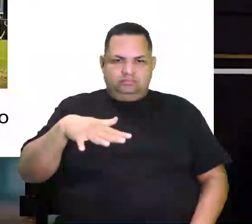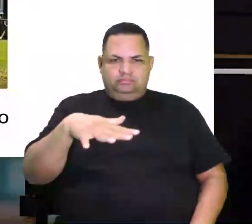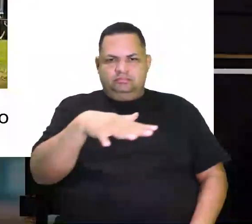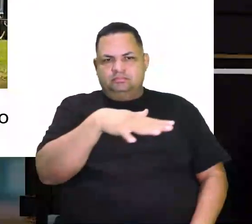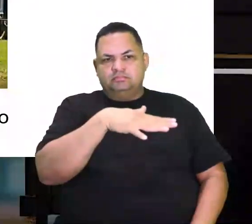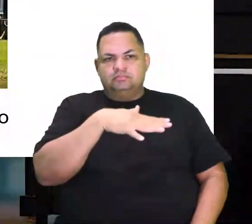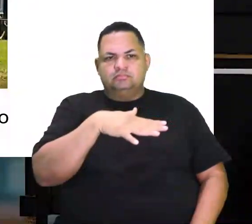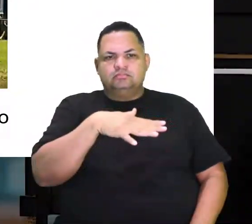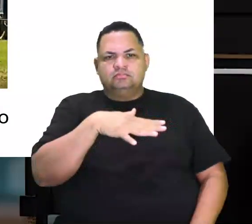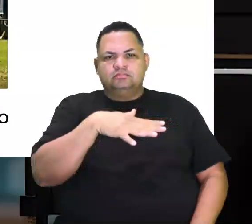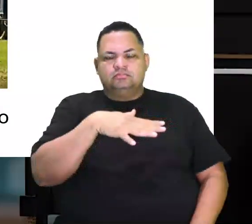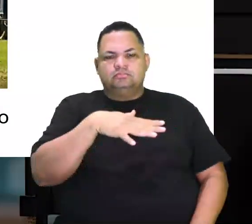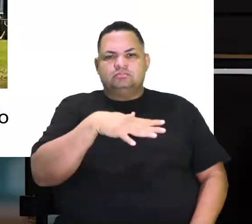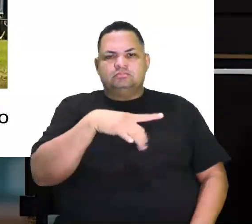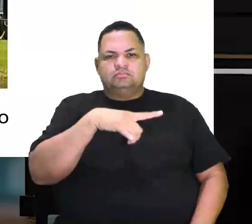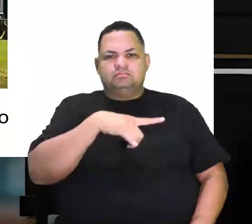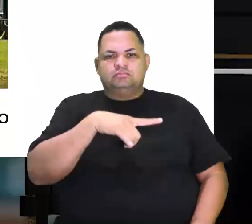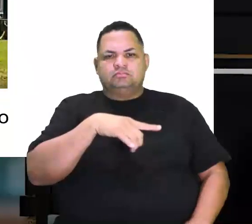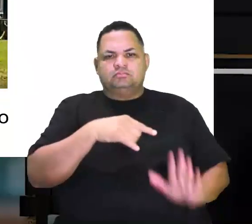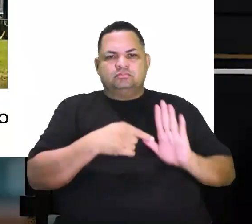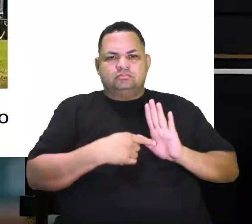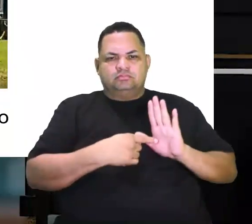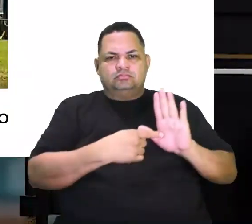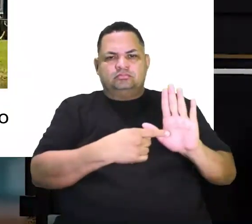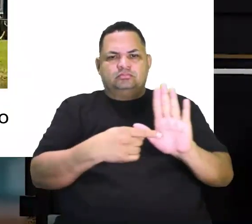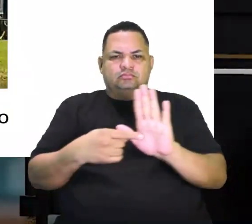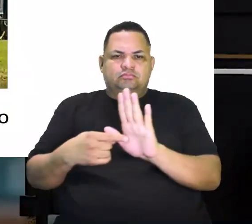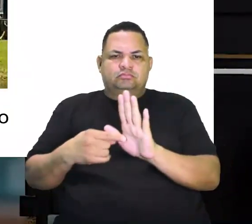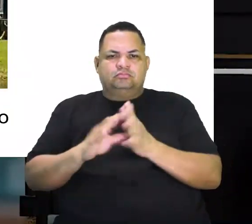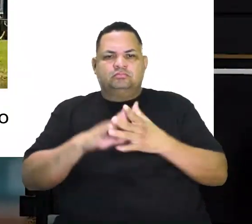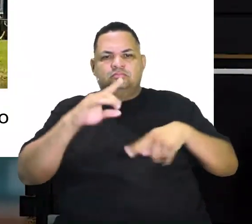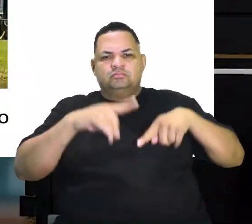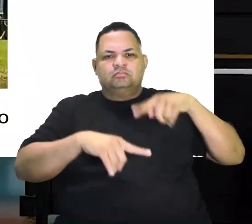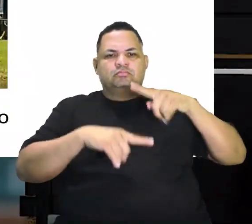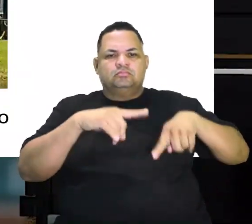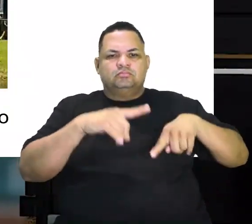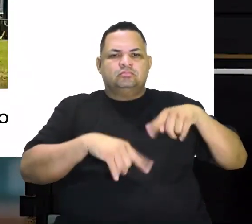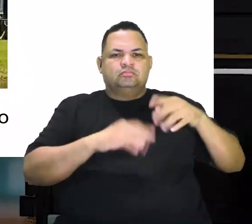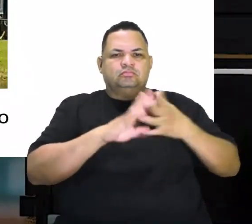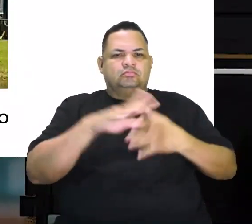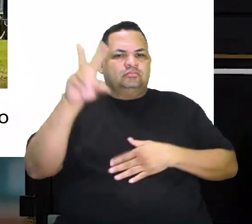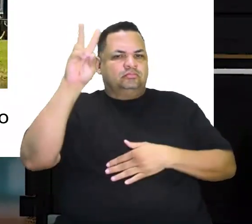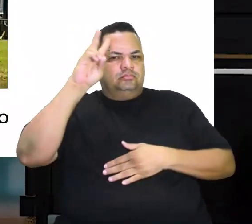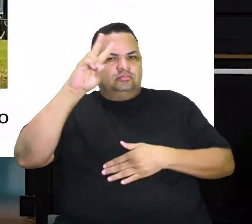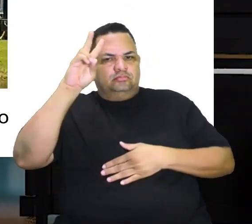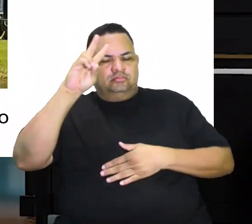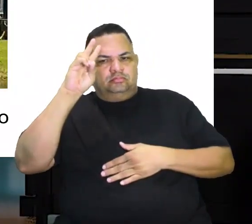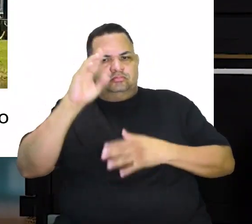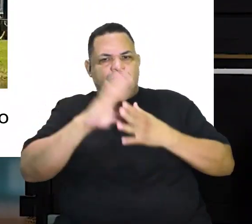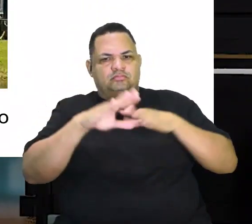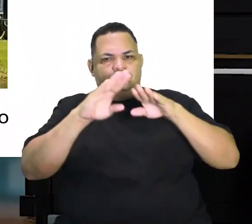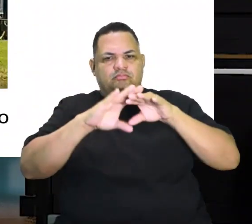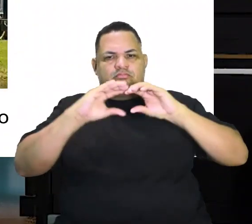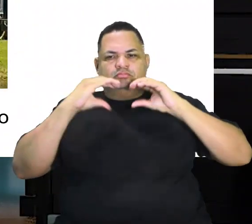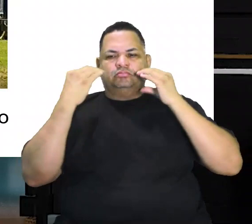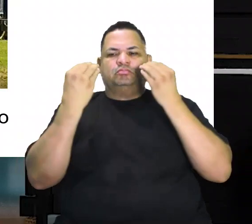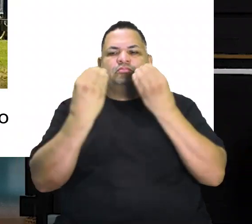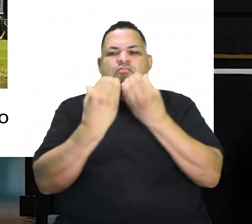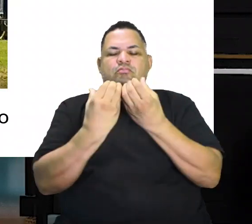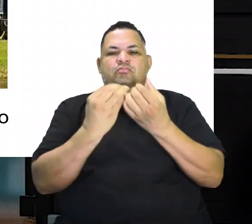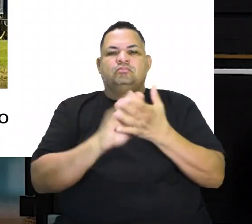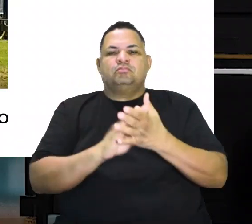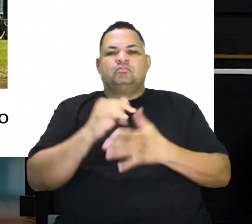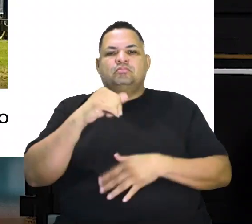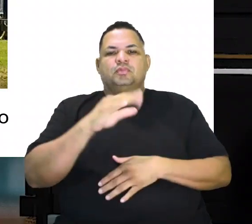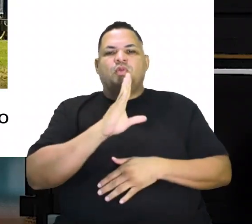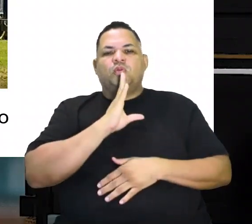que é exposto materiais, história aí da comunidade? Eu